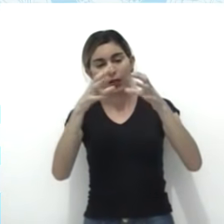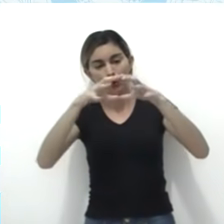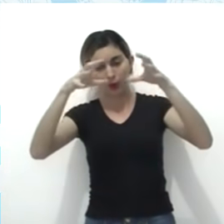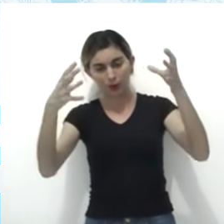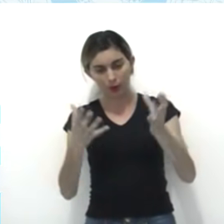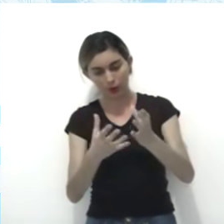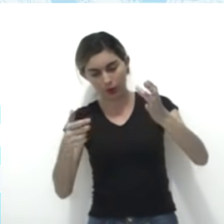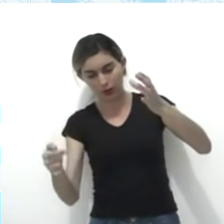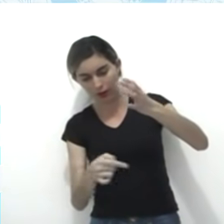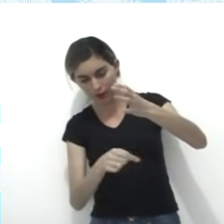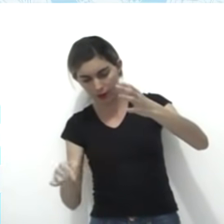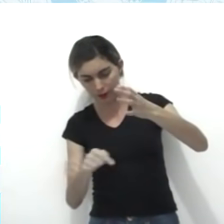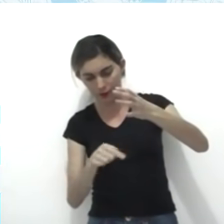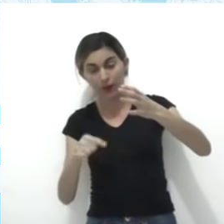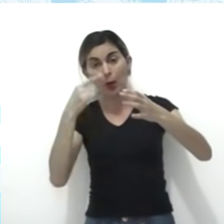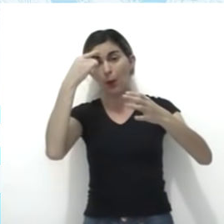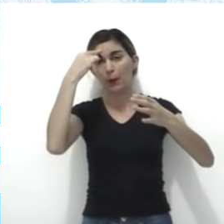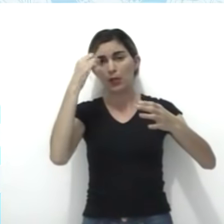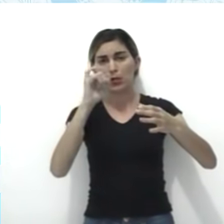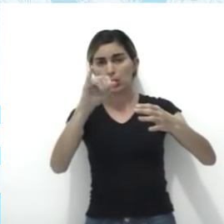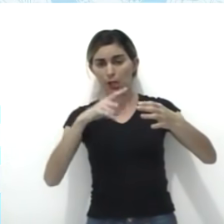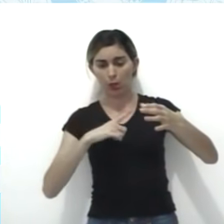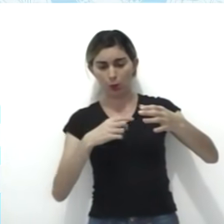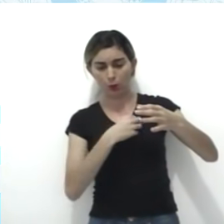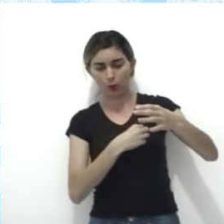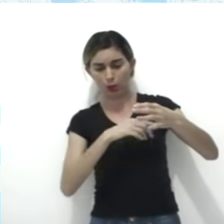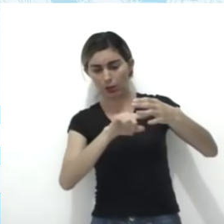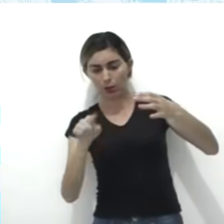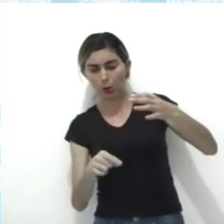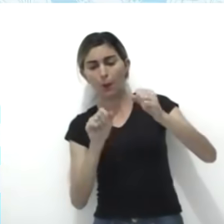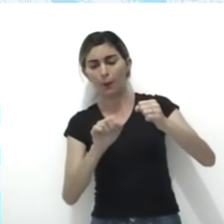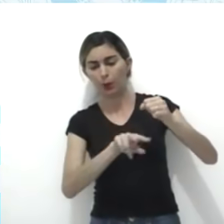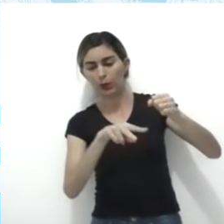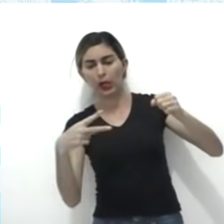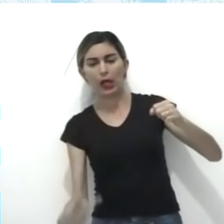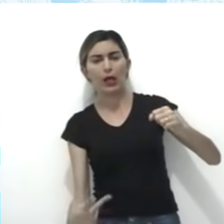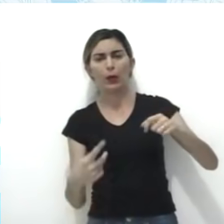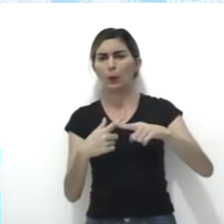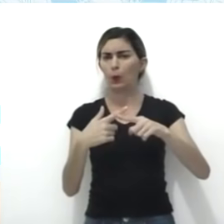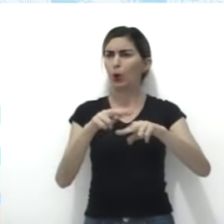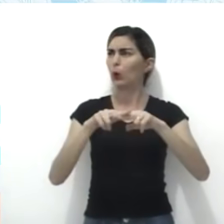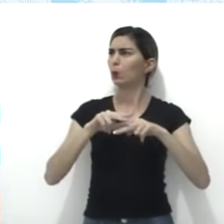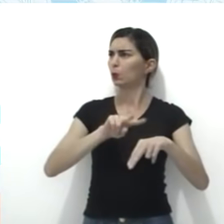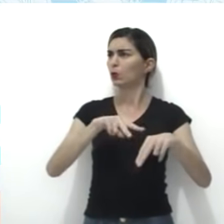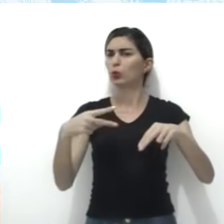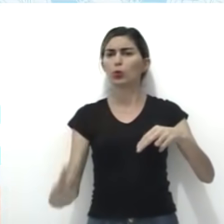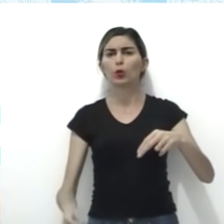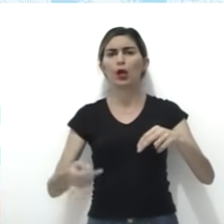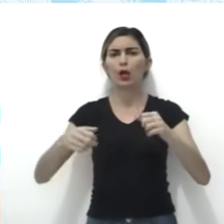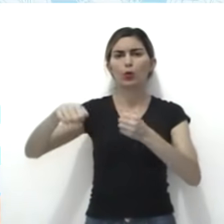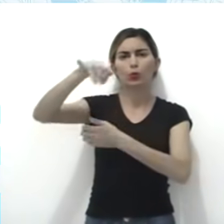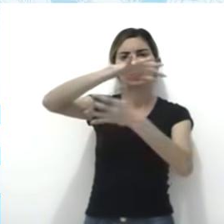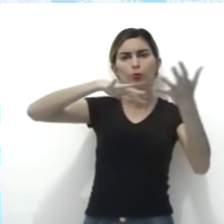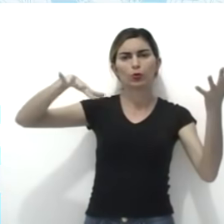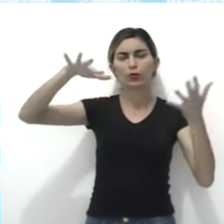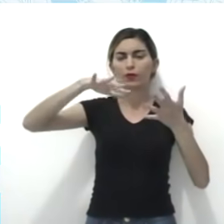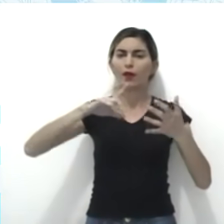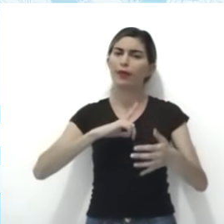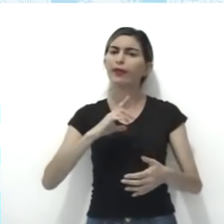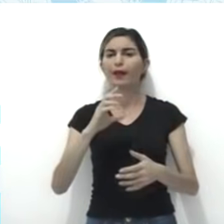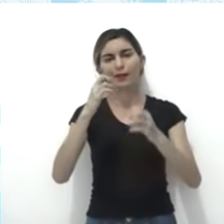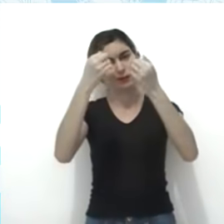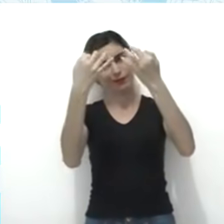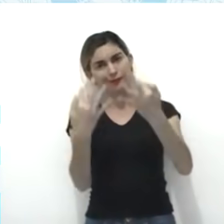estava na parte de baixo e mas no que se eu tivesse na parte de baixo e poderia cair porque que a gente não cai no universo